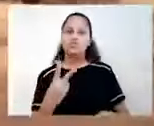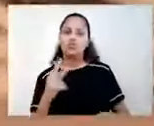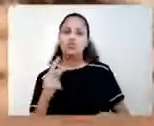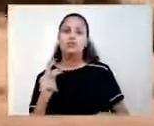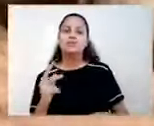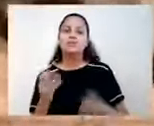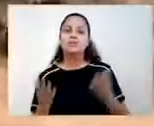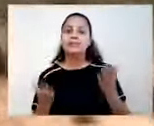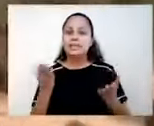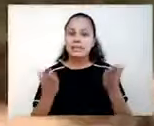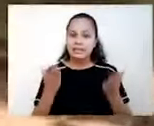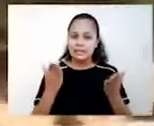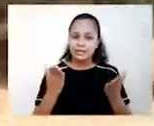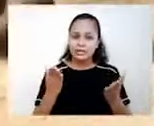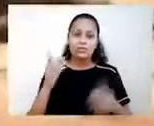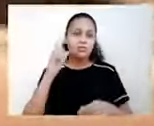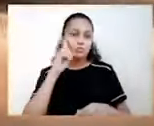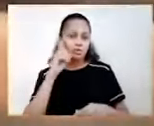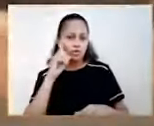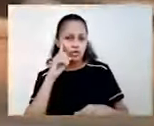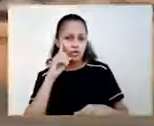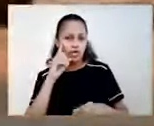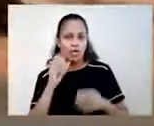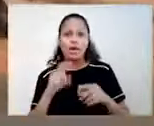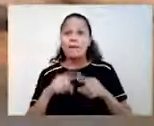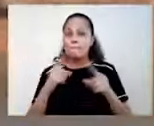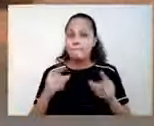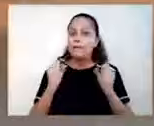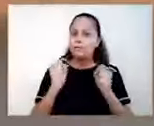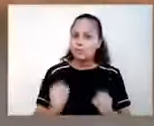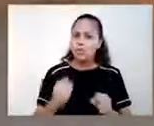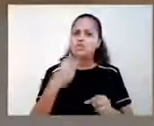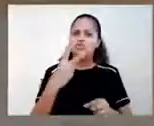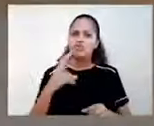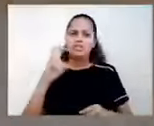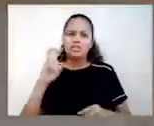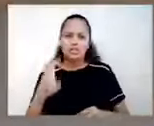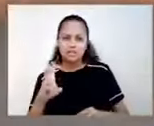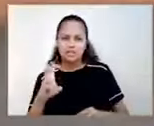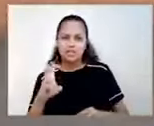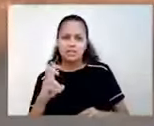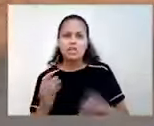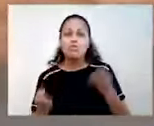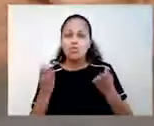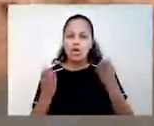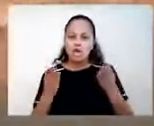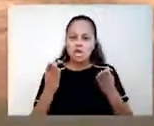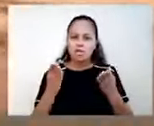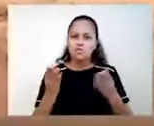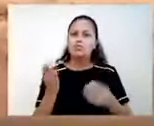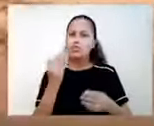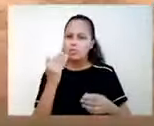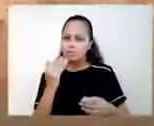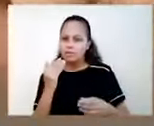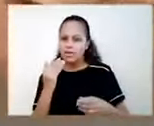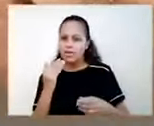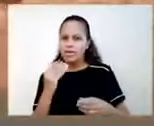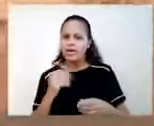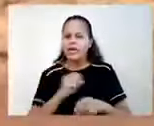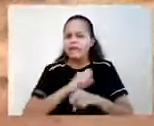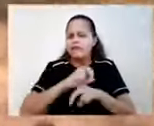por dia. Mas quando abate uma presa, pode consumir até 25 kg de uma vez, passando vários dias sem